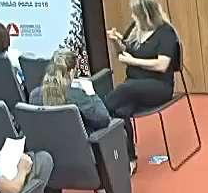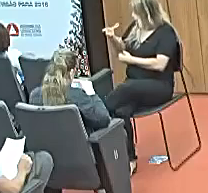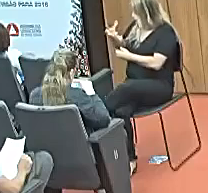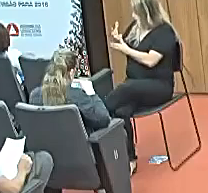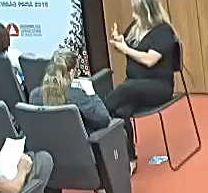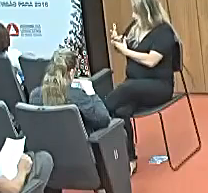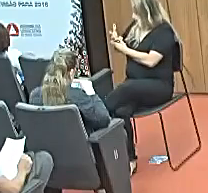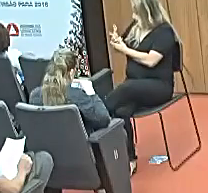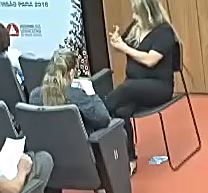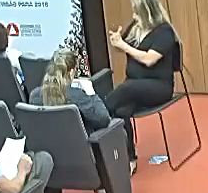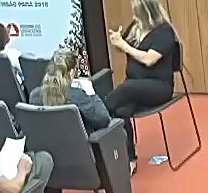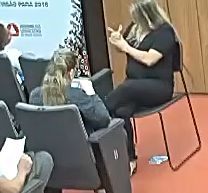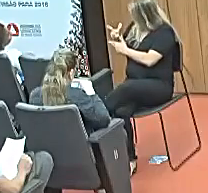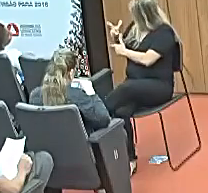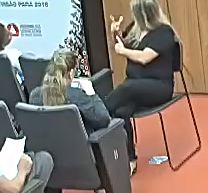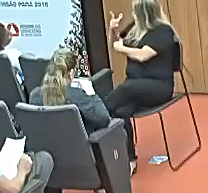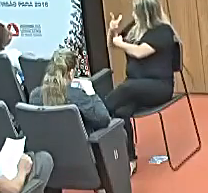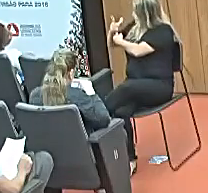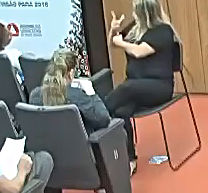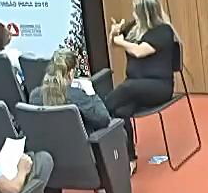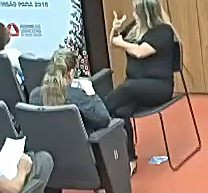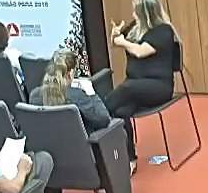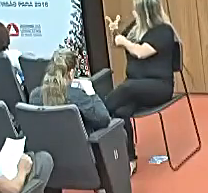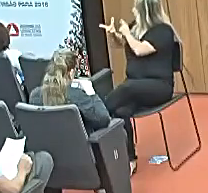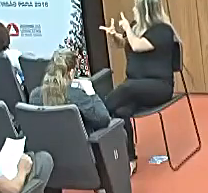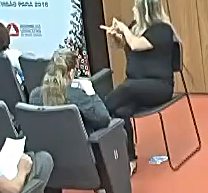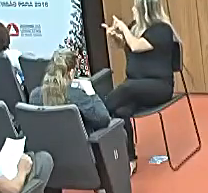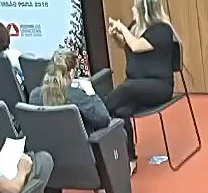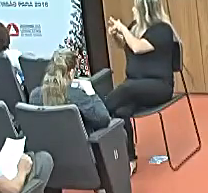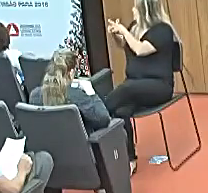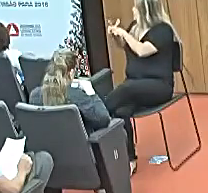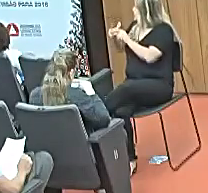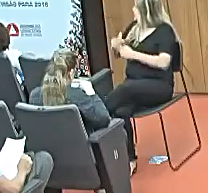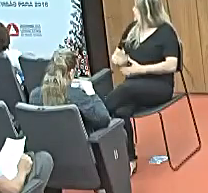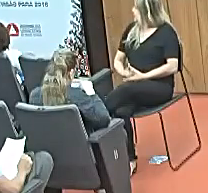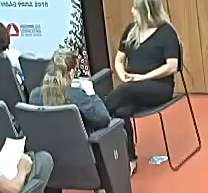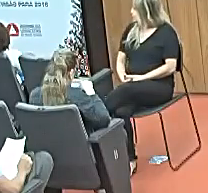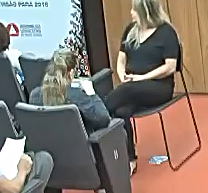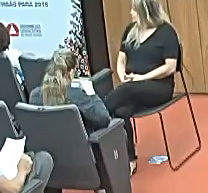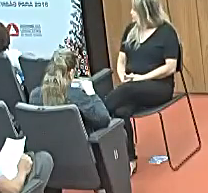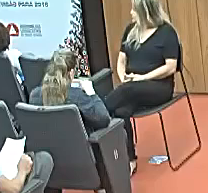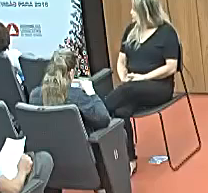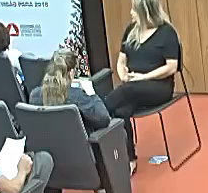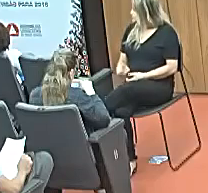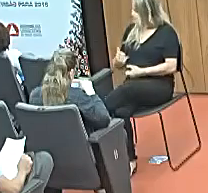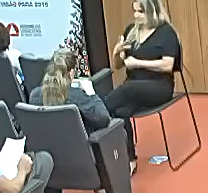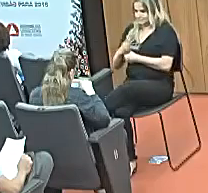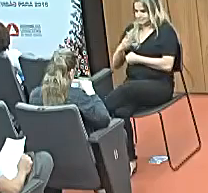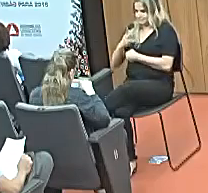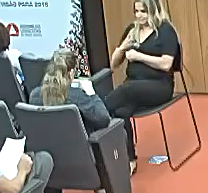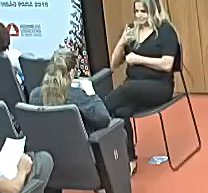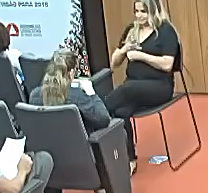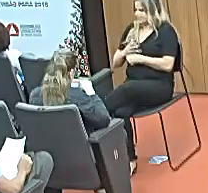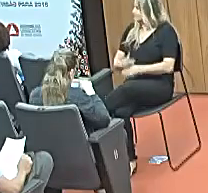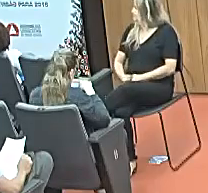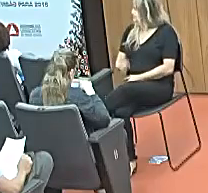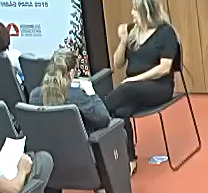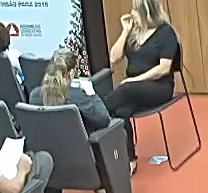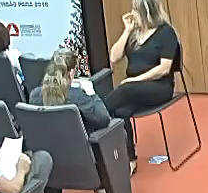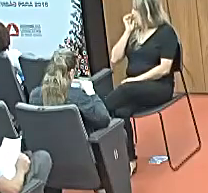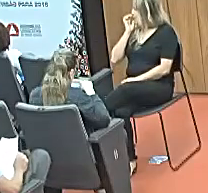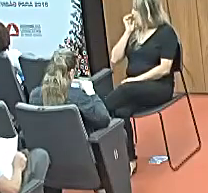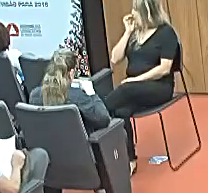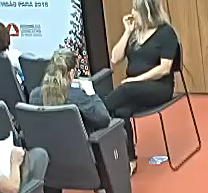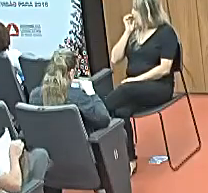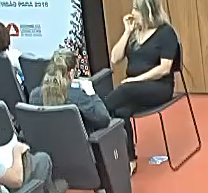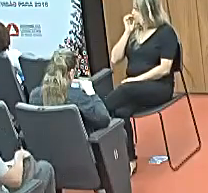são desrespeitados e muitas vezes negados pelas doações privadas e quiçá os instituições